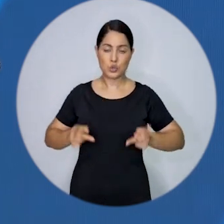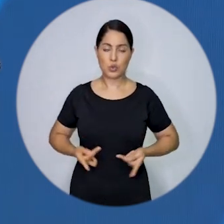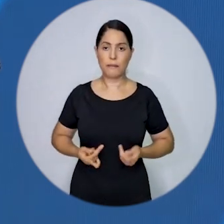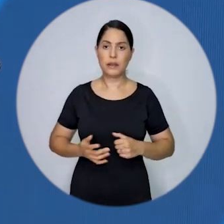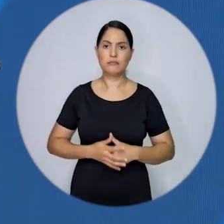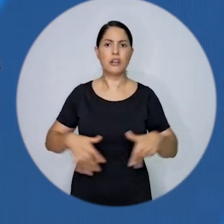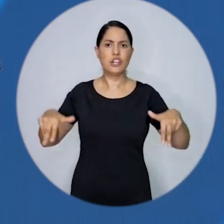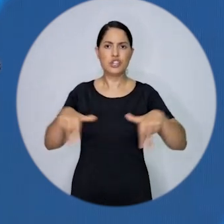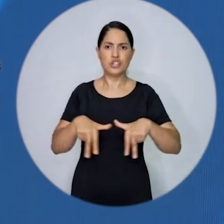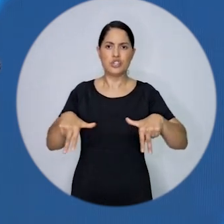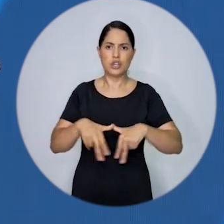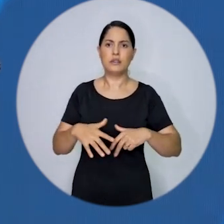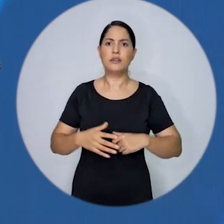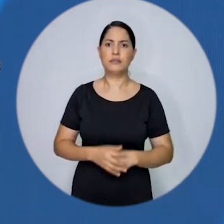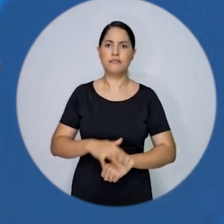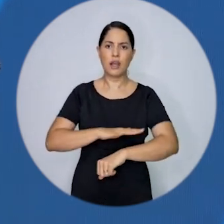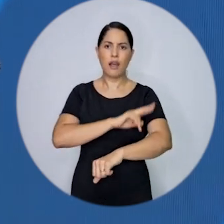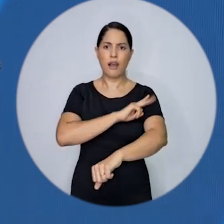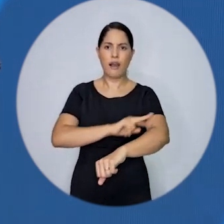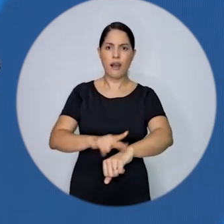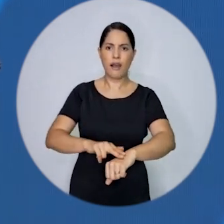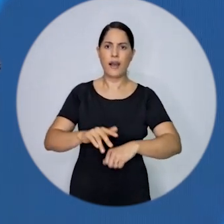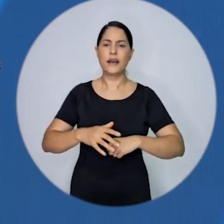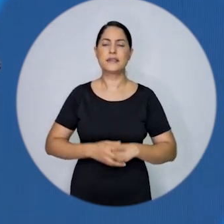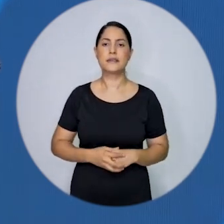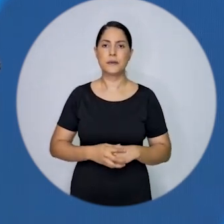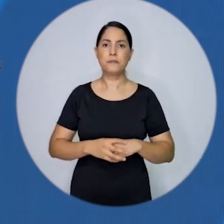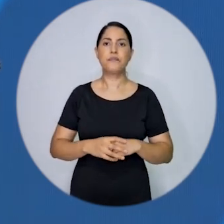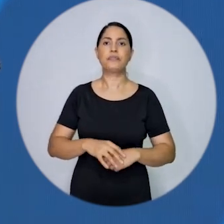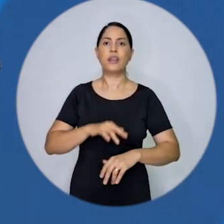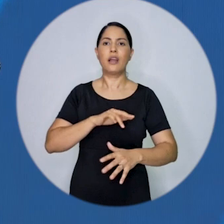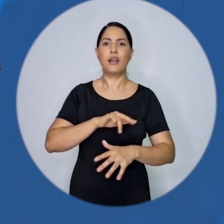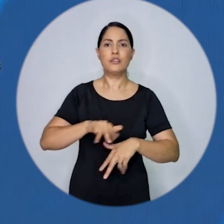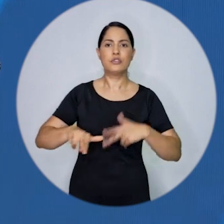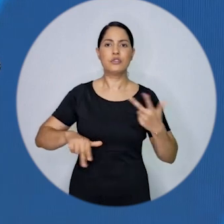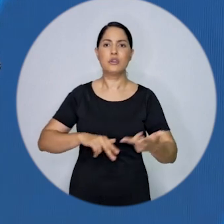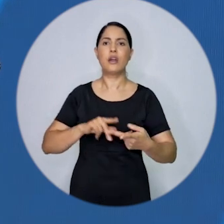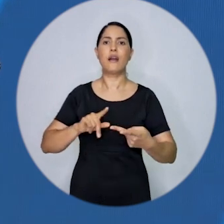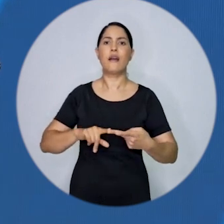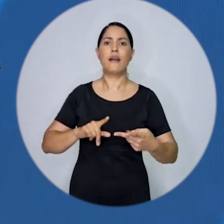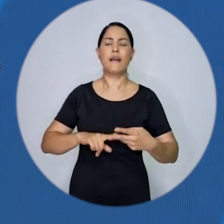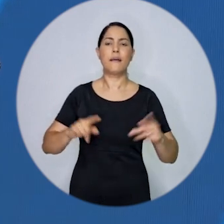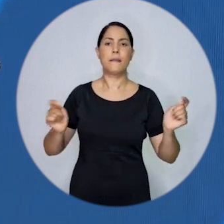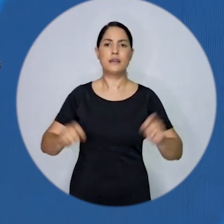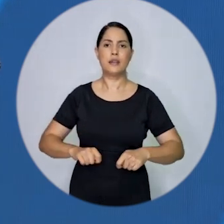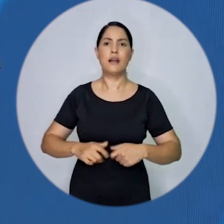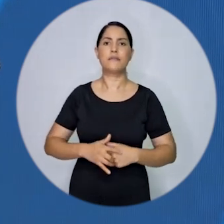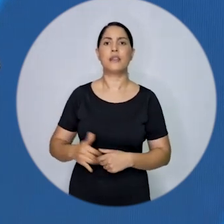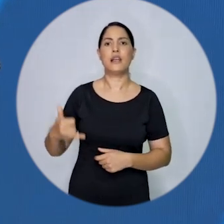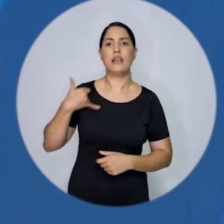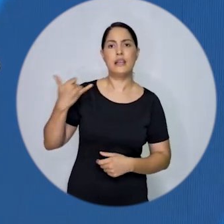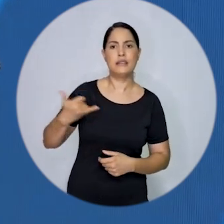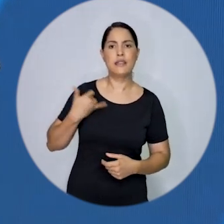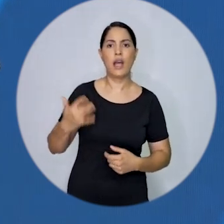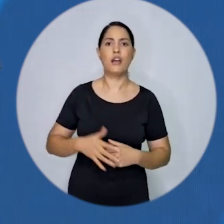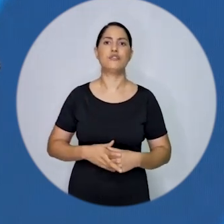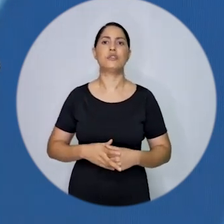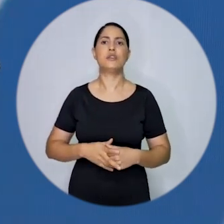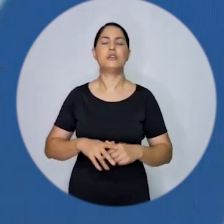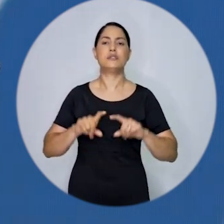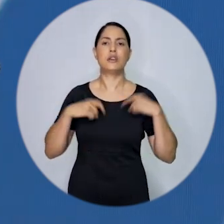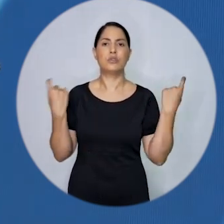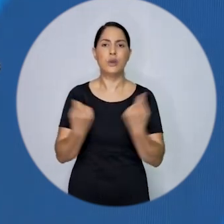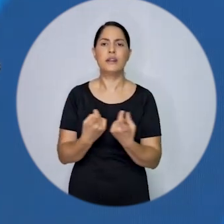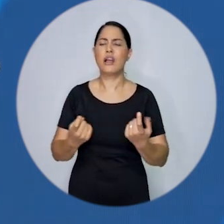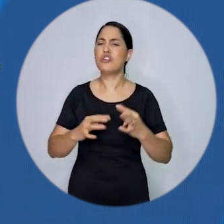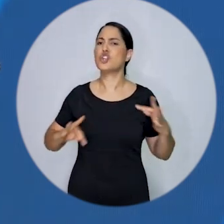raça, etnia, idade, capacidade e sexualidade não interditem o pleno exercício da dignidade da